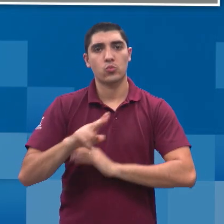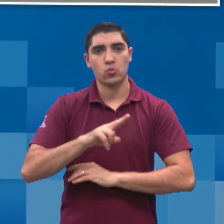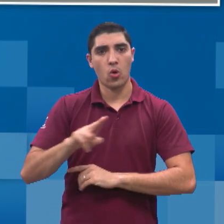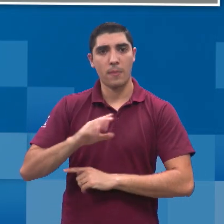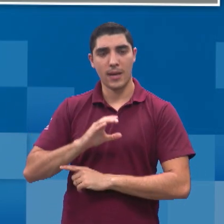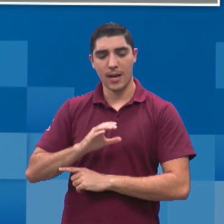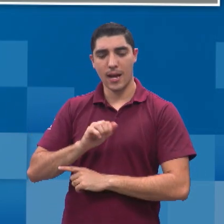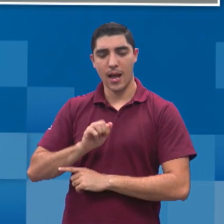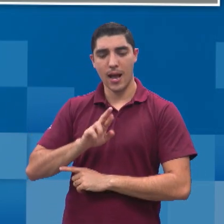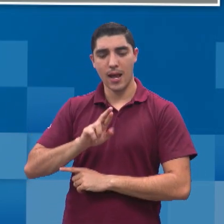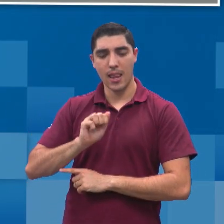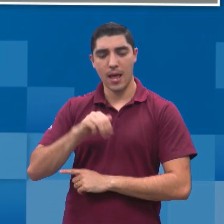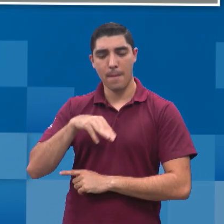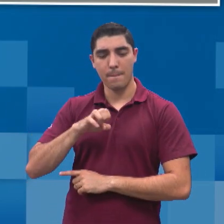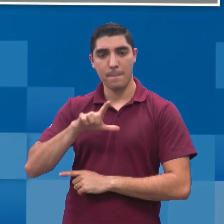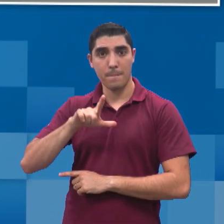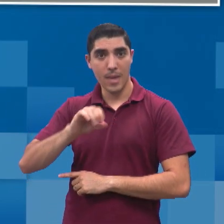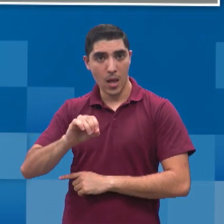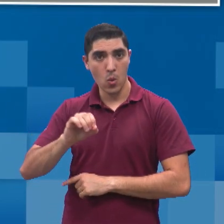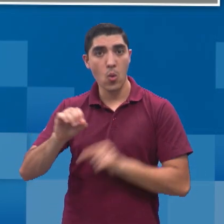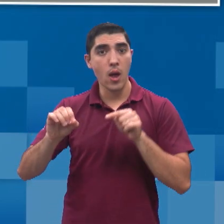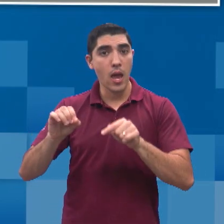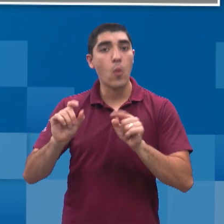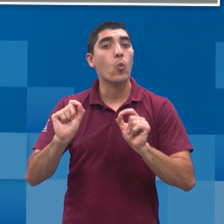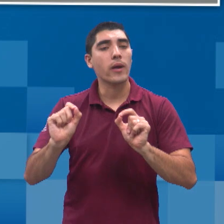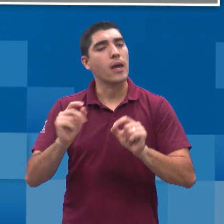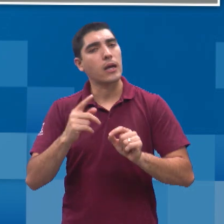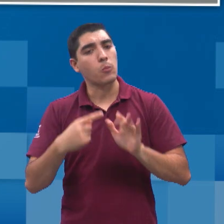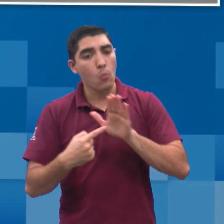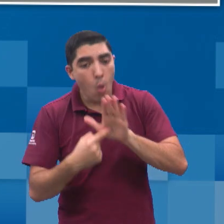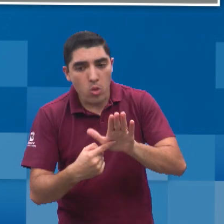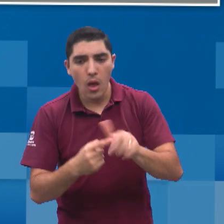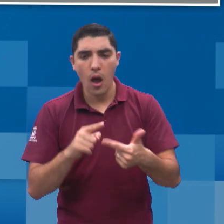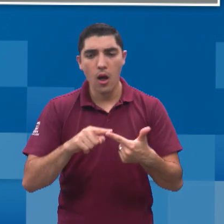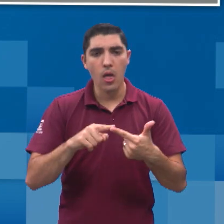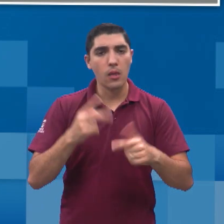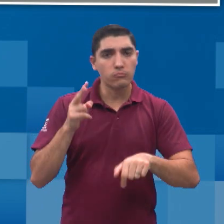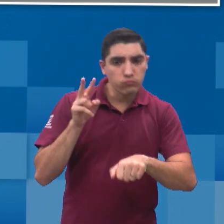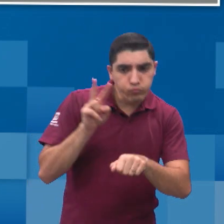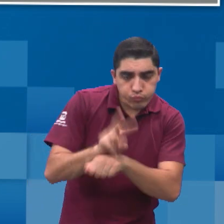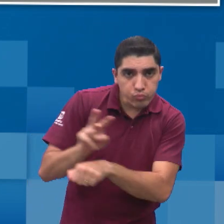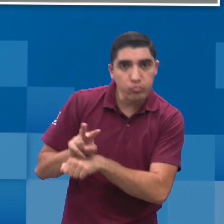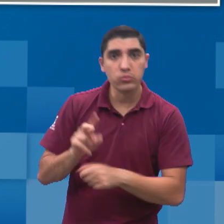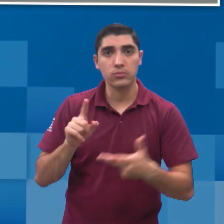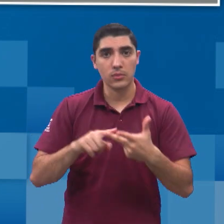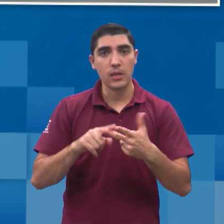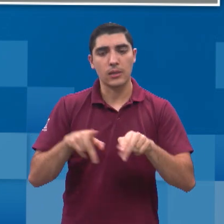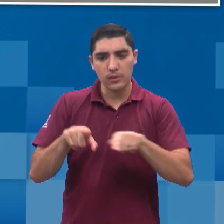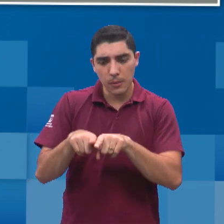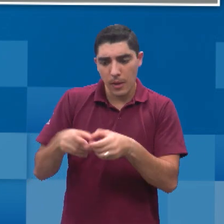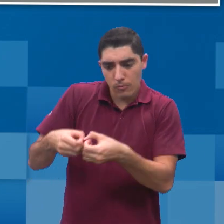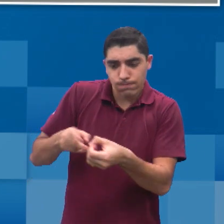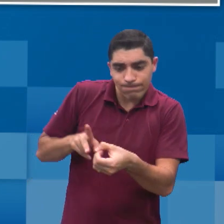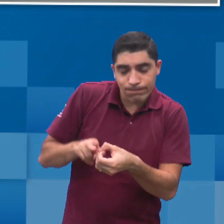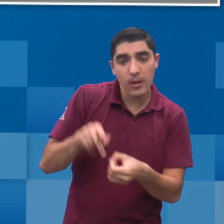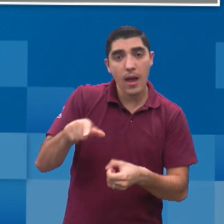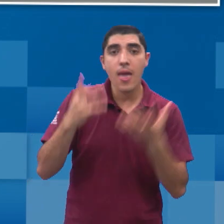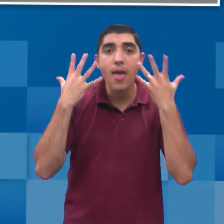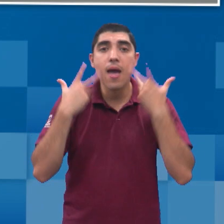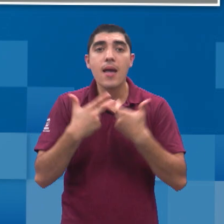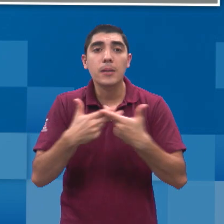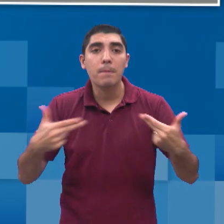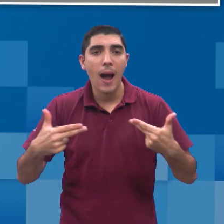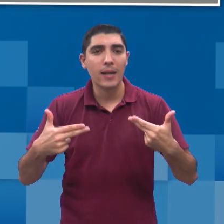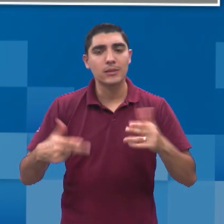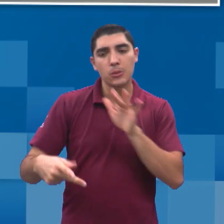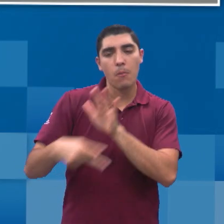Caramelo, de identificação, proteção, castração e vacinação de animais comunitários